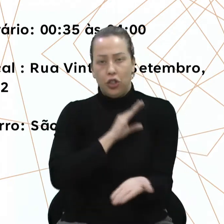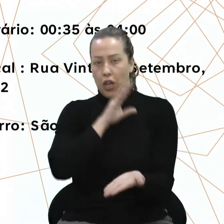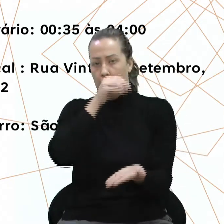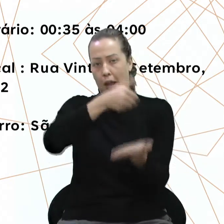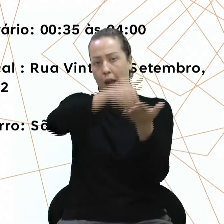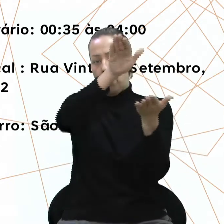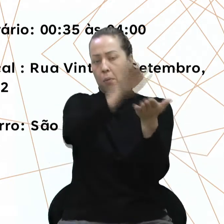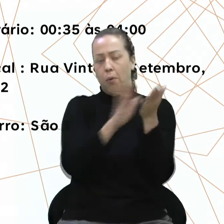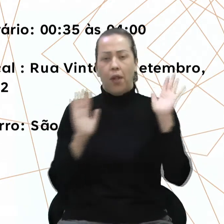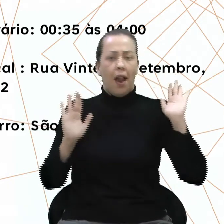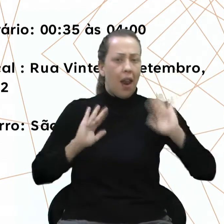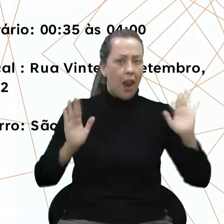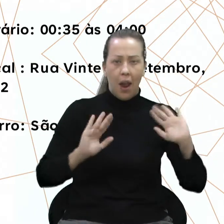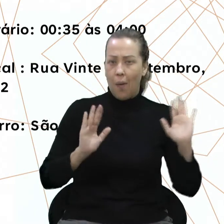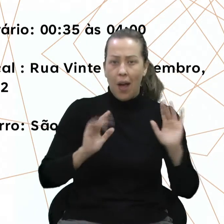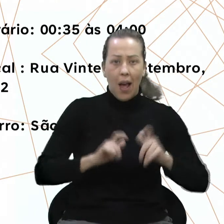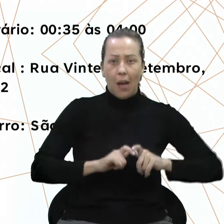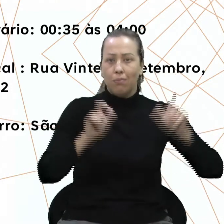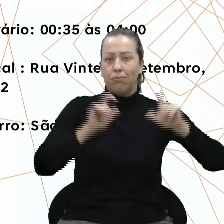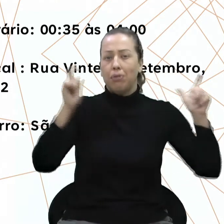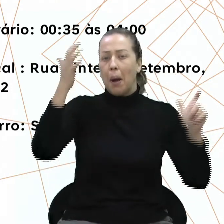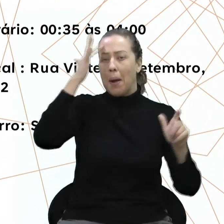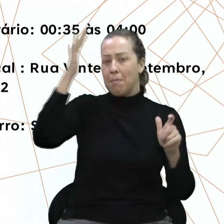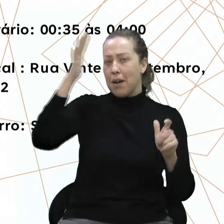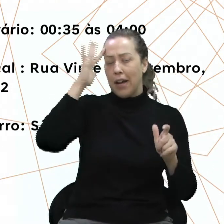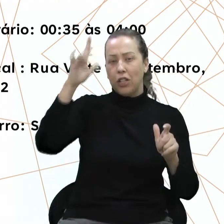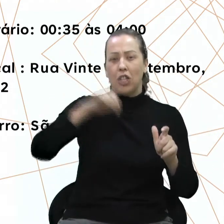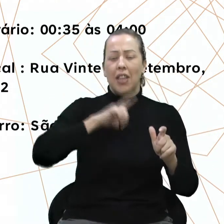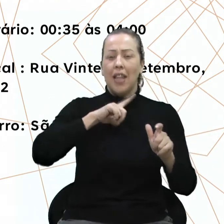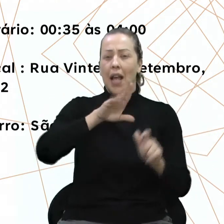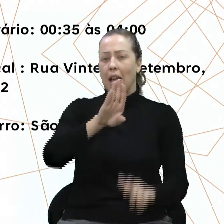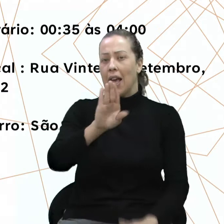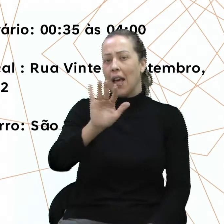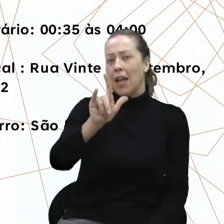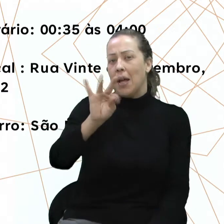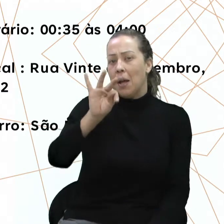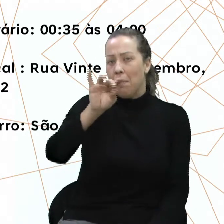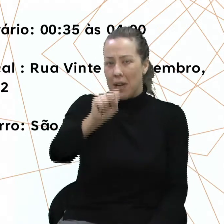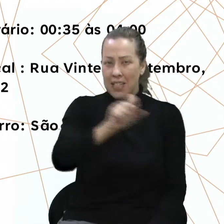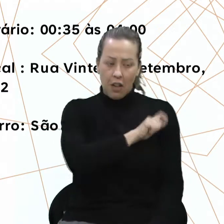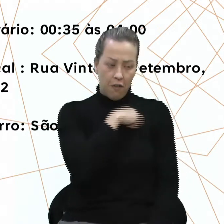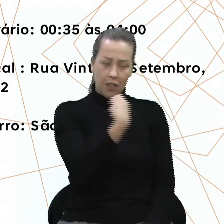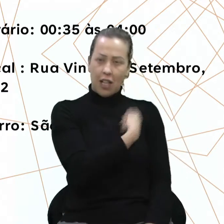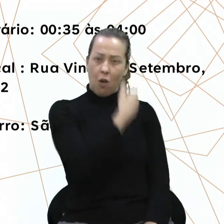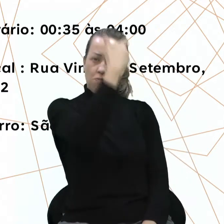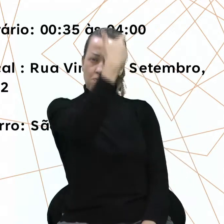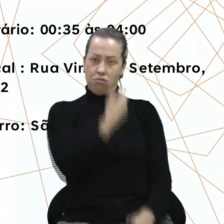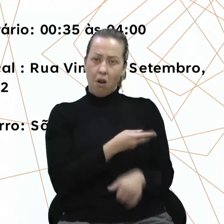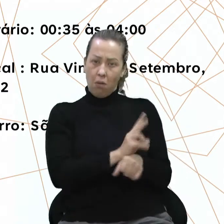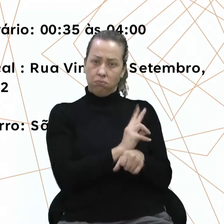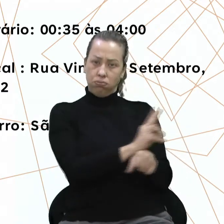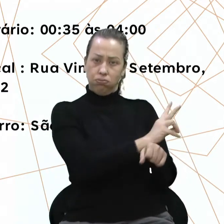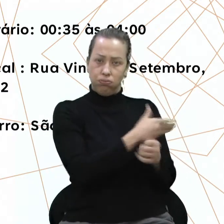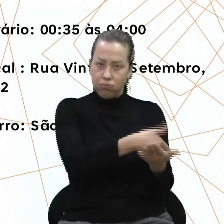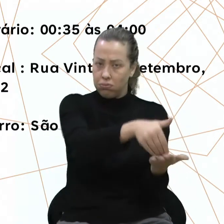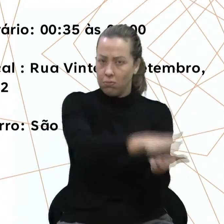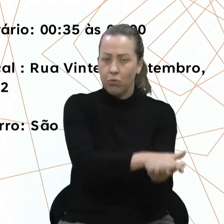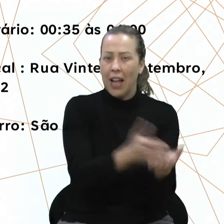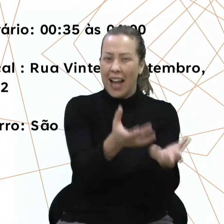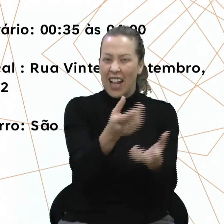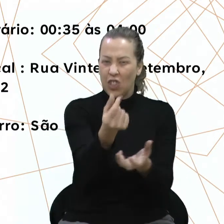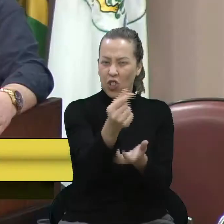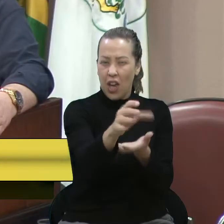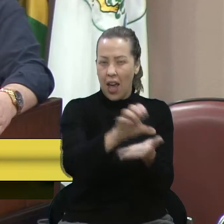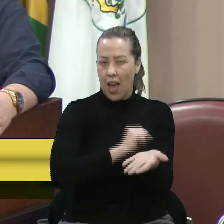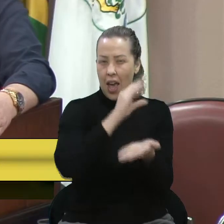tende a cada vez colocar, tem uma blitz, o fiscal de trânsito, a prefeitura municipal, estão querendo